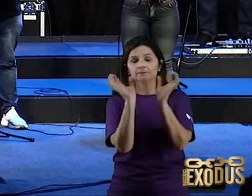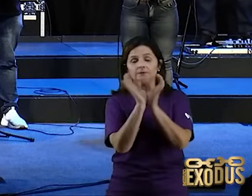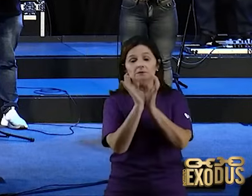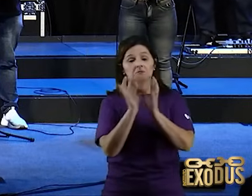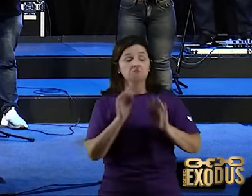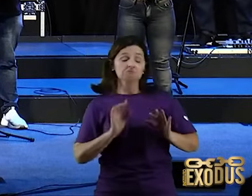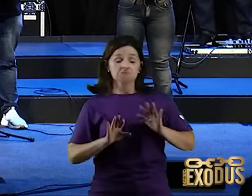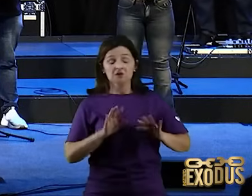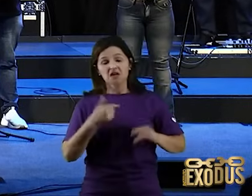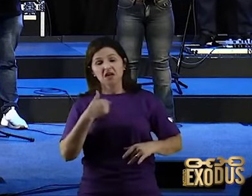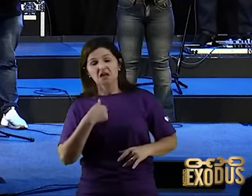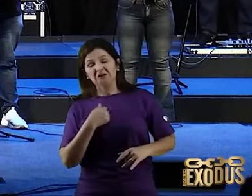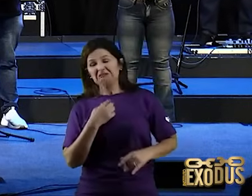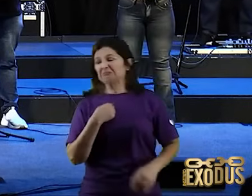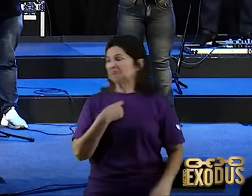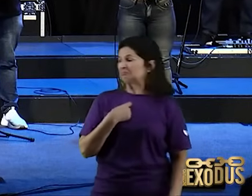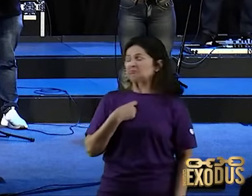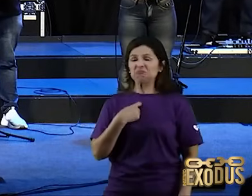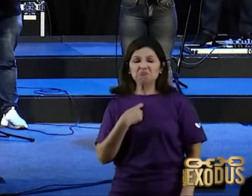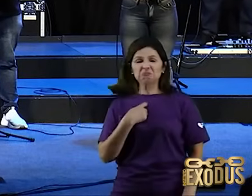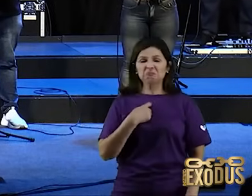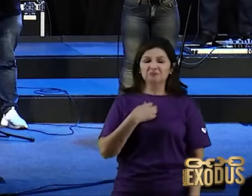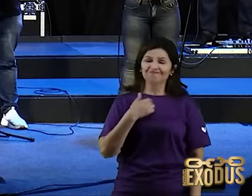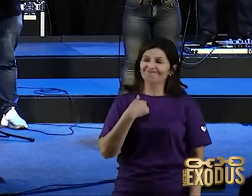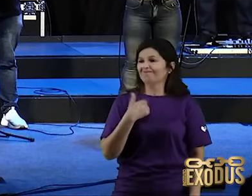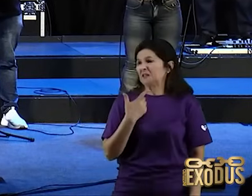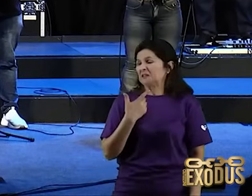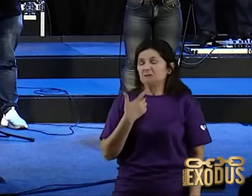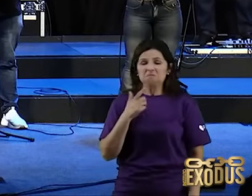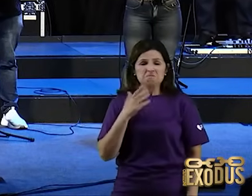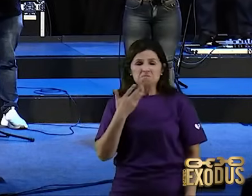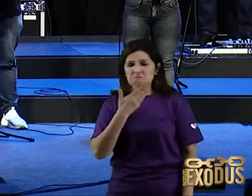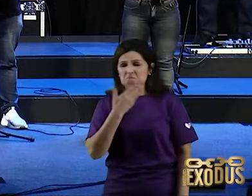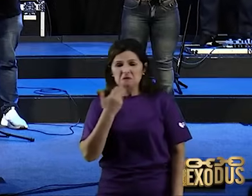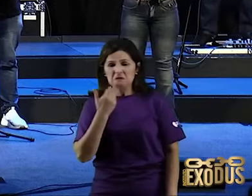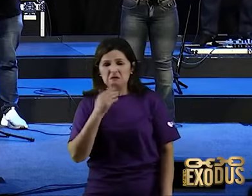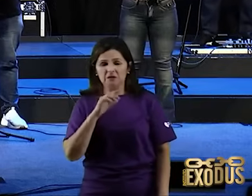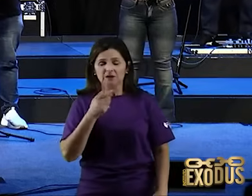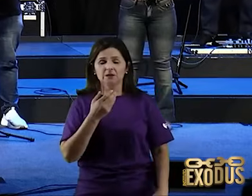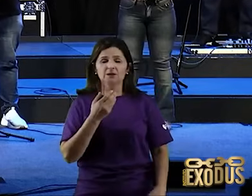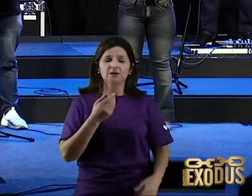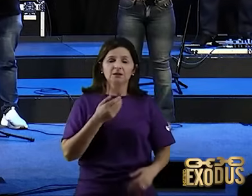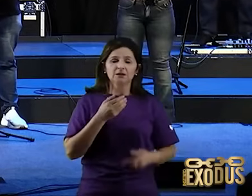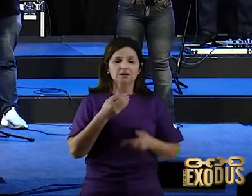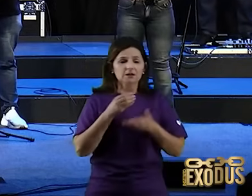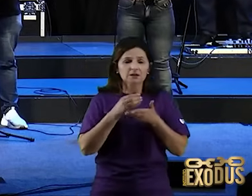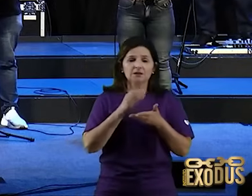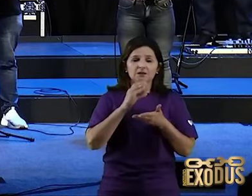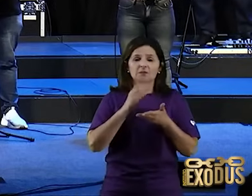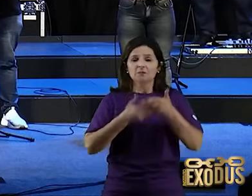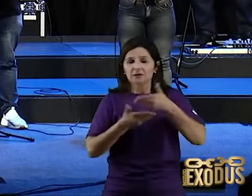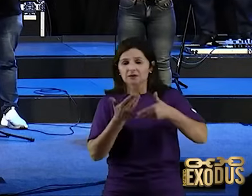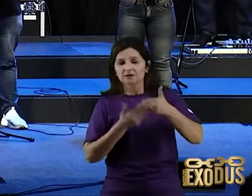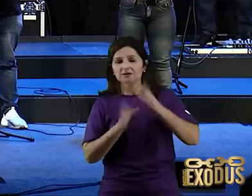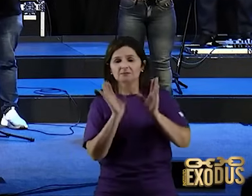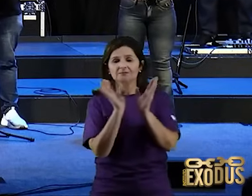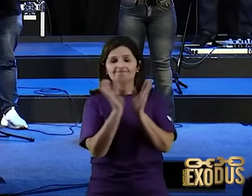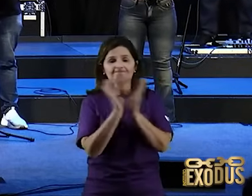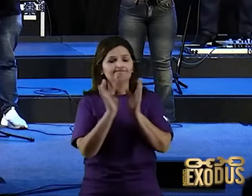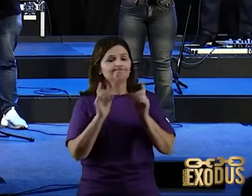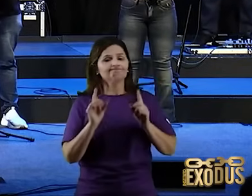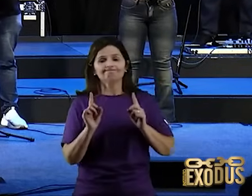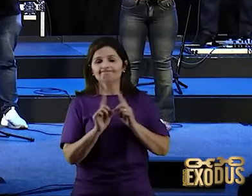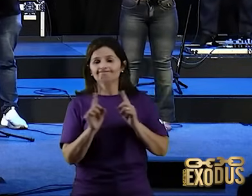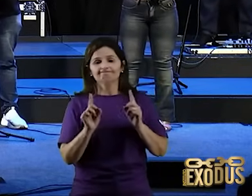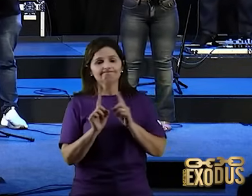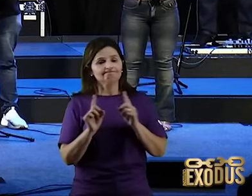bom aí você pode tomar ceia você não vai tomar e nunca porque isso vai trazer no coração da gente um pecado muito horrível chamado de orgulho que é o